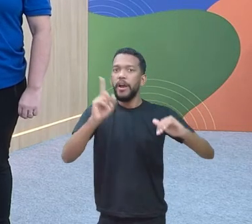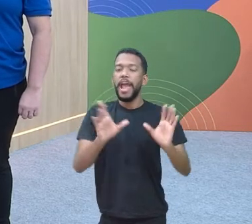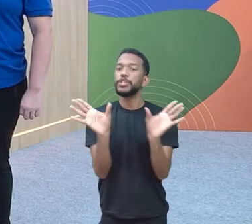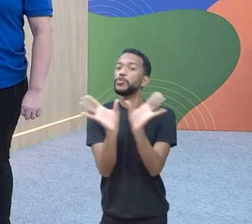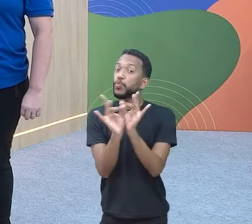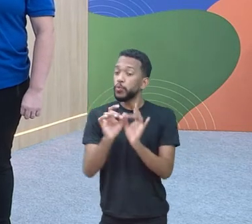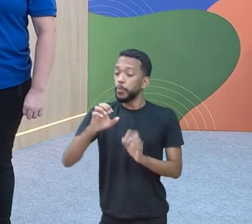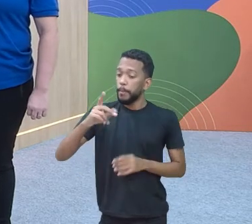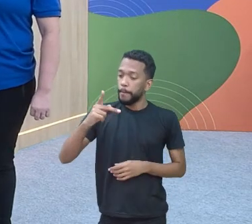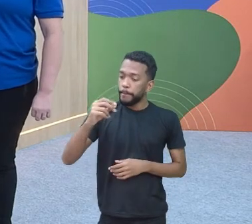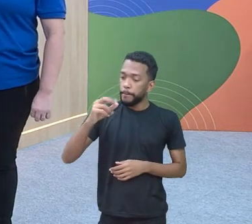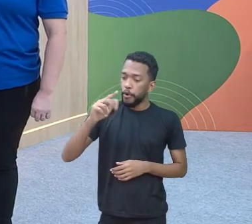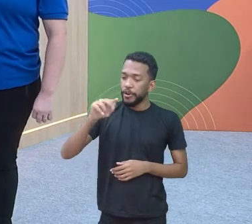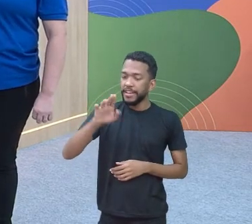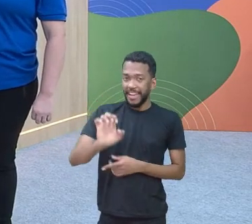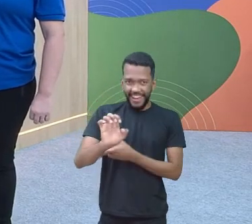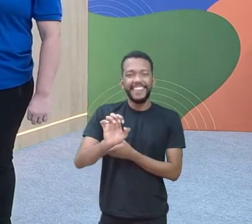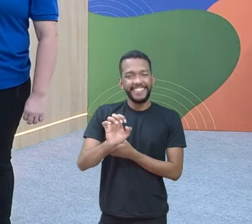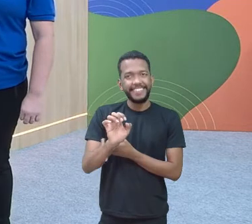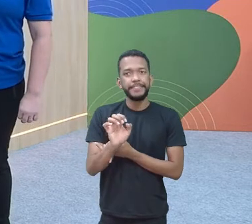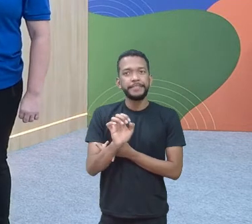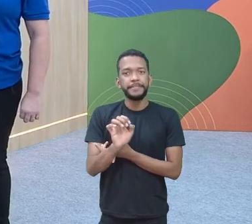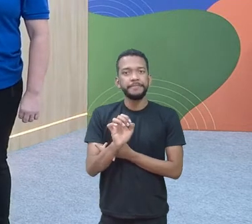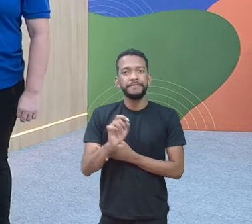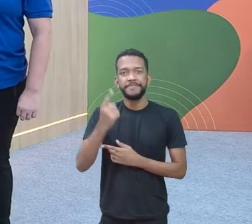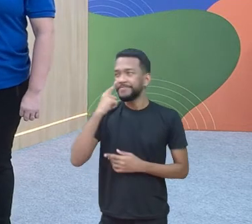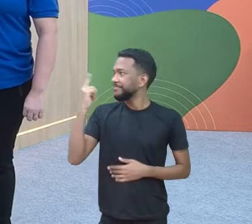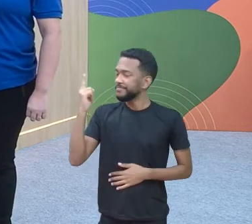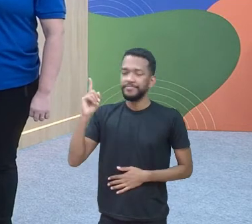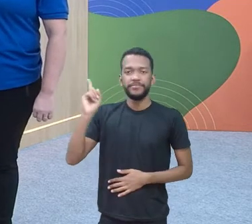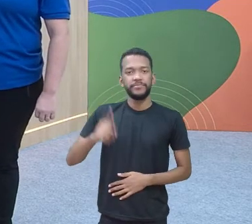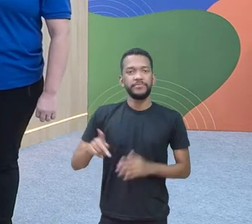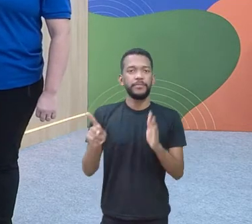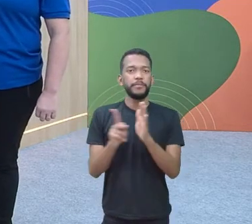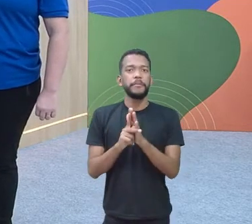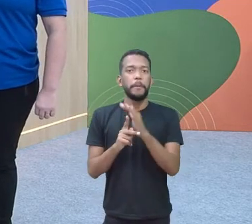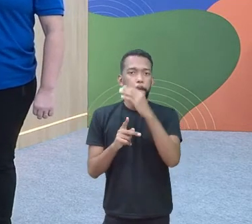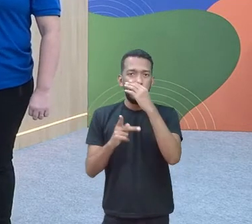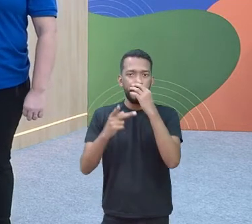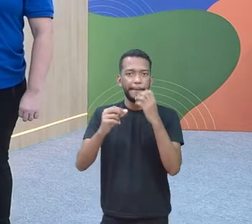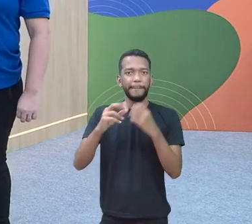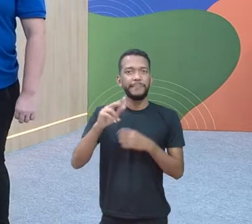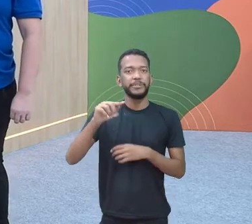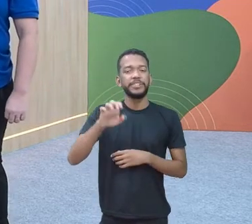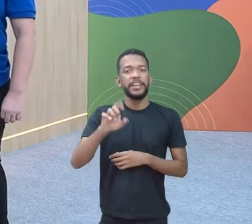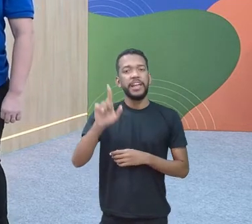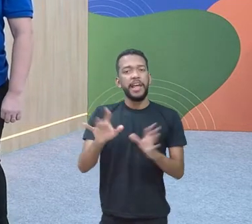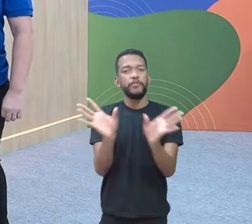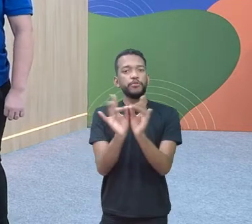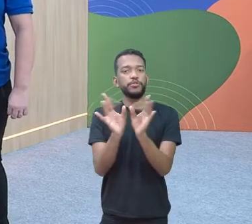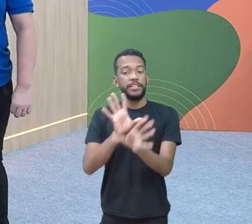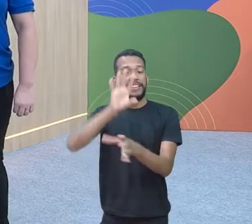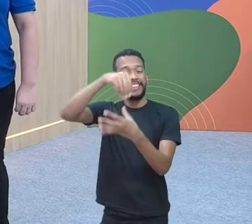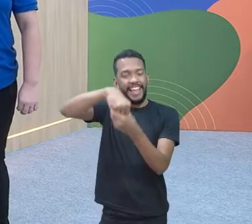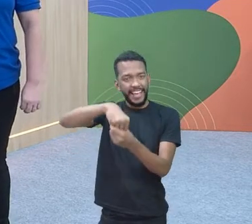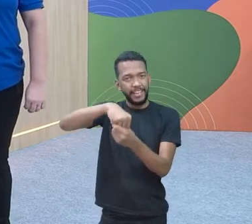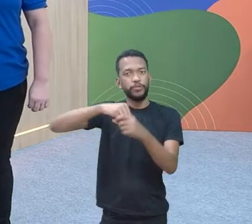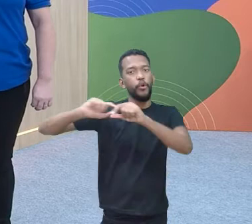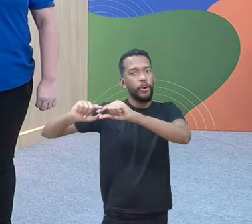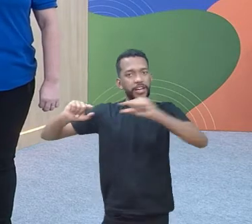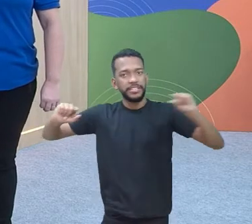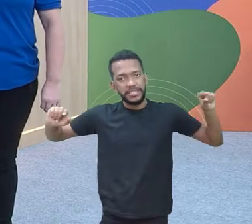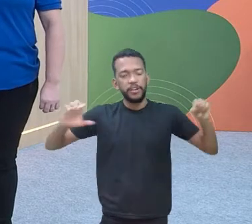o porquê junto, não é? E esse porquê aí é uma conjunção dentro das orações